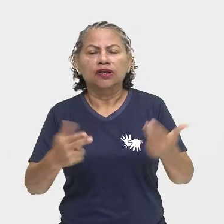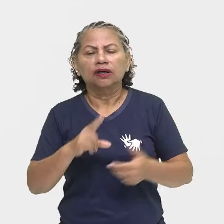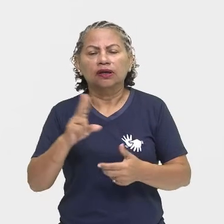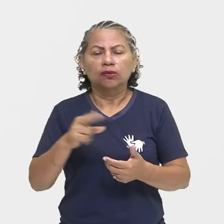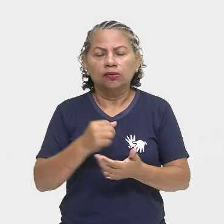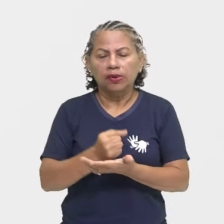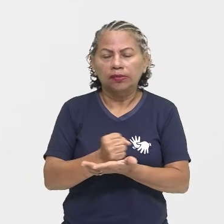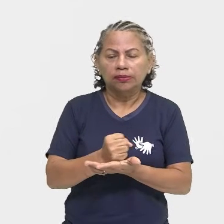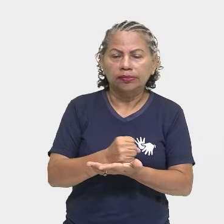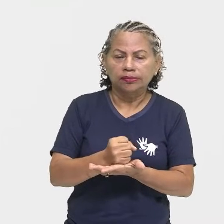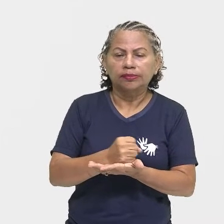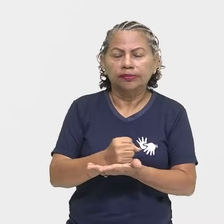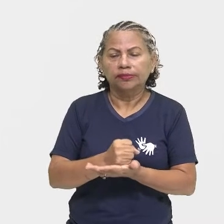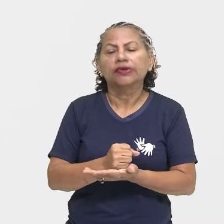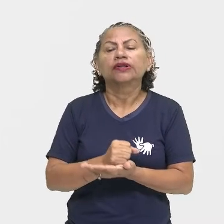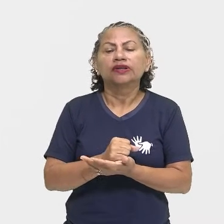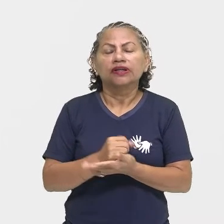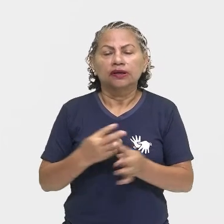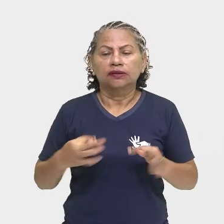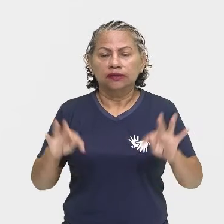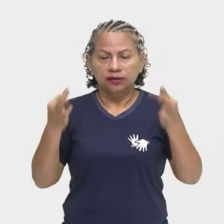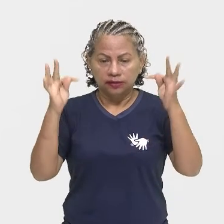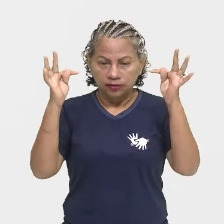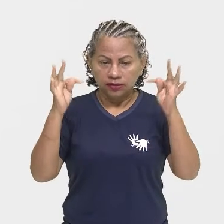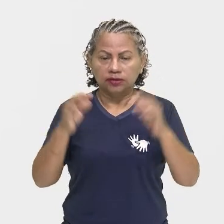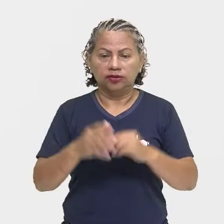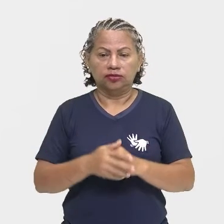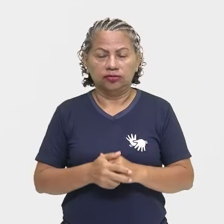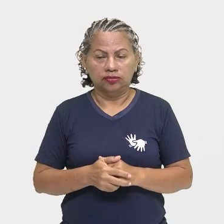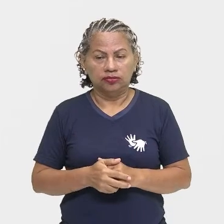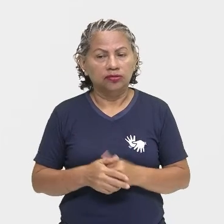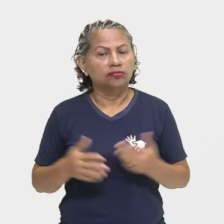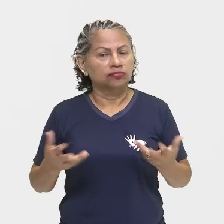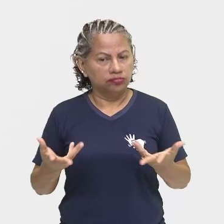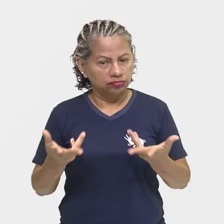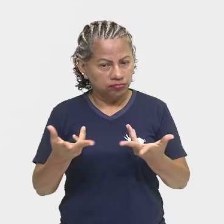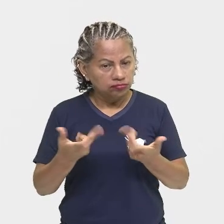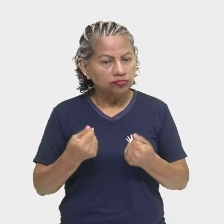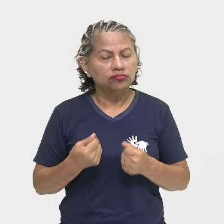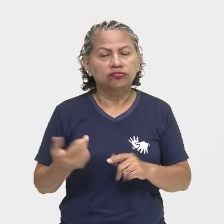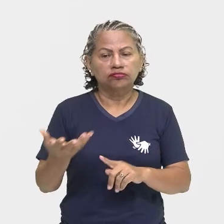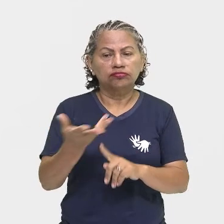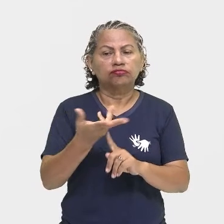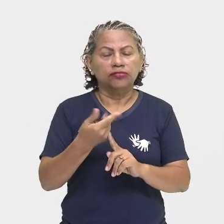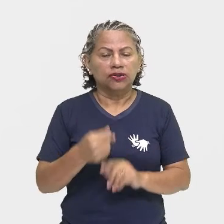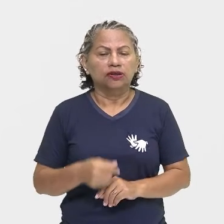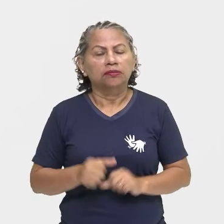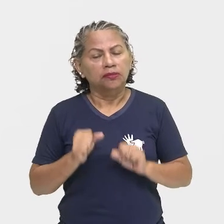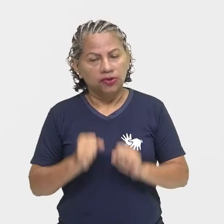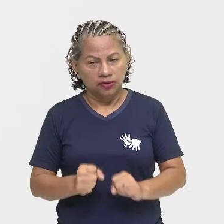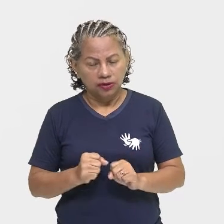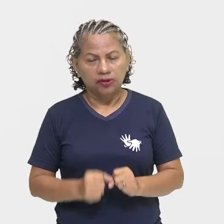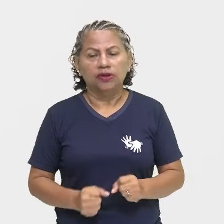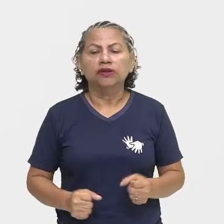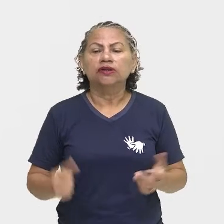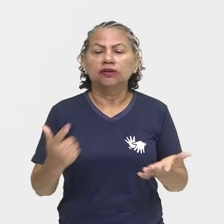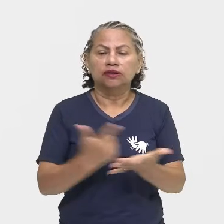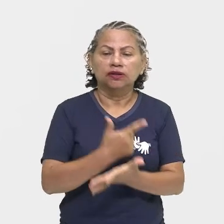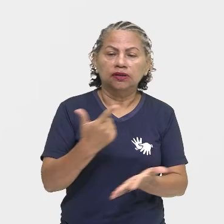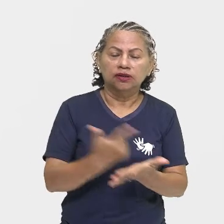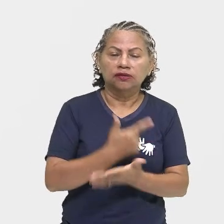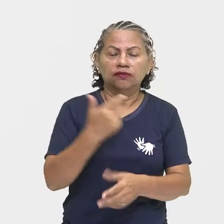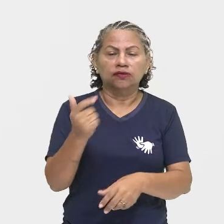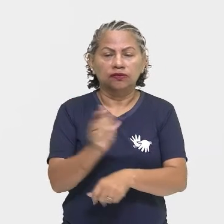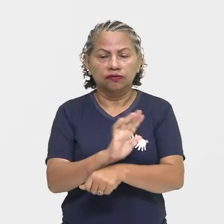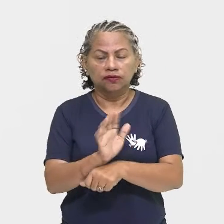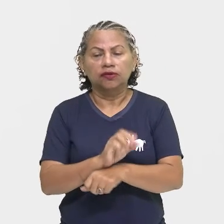ele pode cumprir certa função equivalente ao de uma obra de arte, como um livro, um filme, ou até estimular